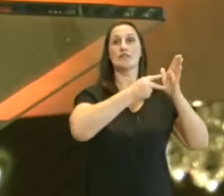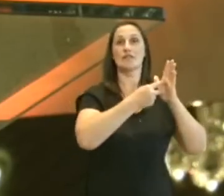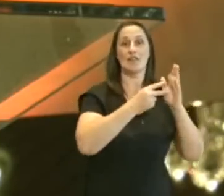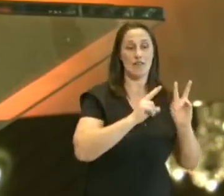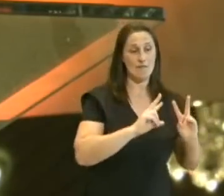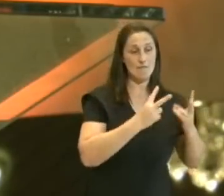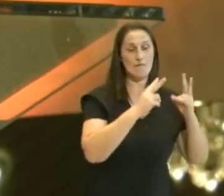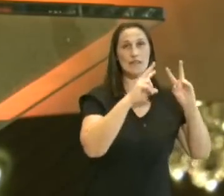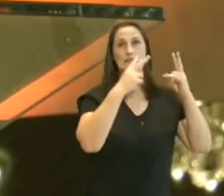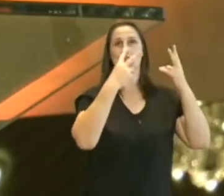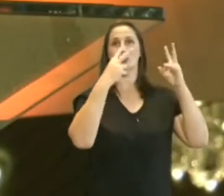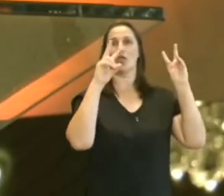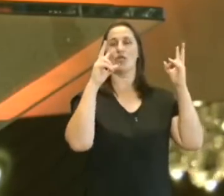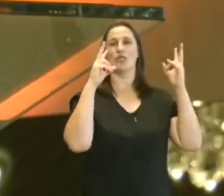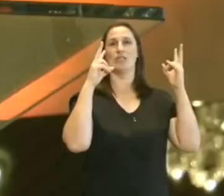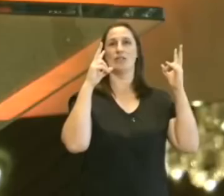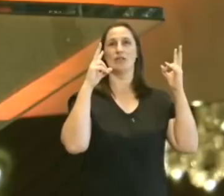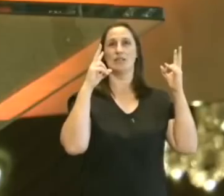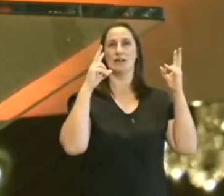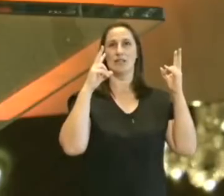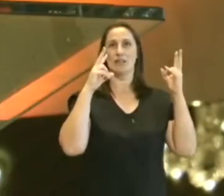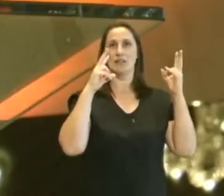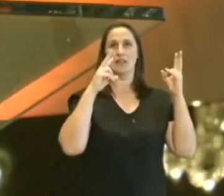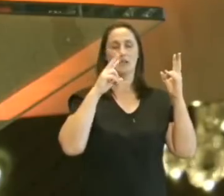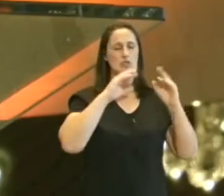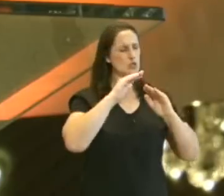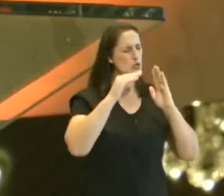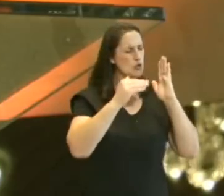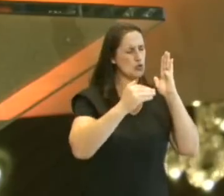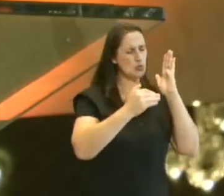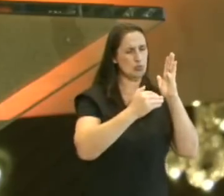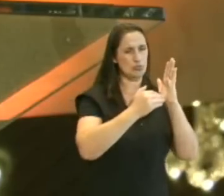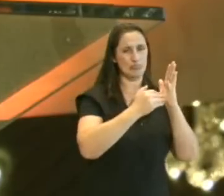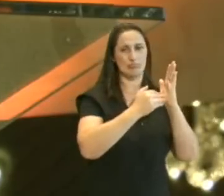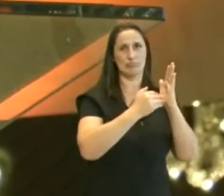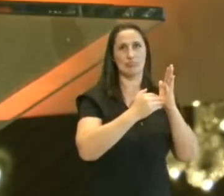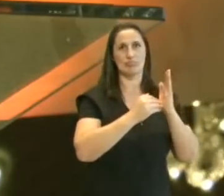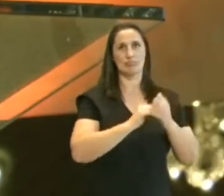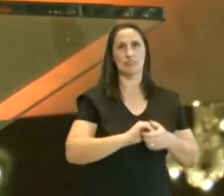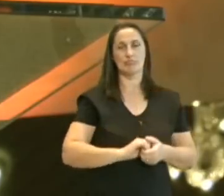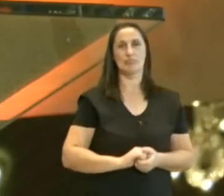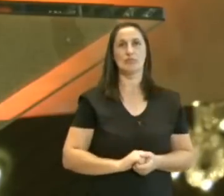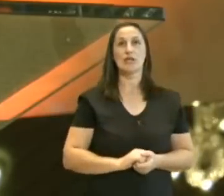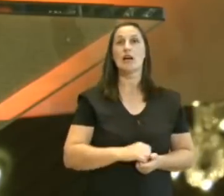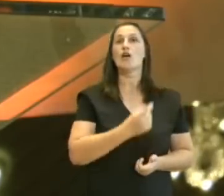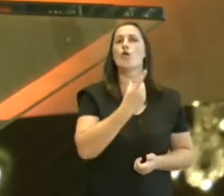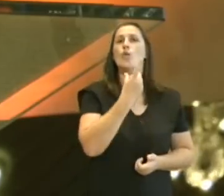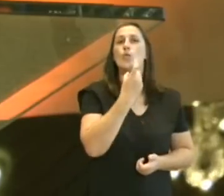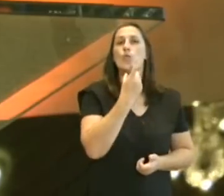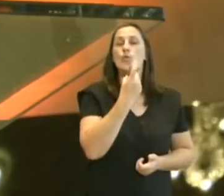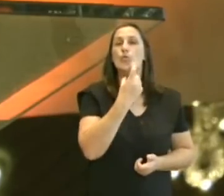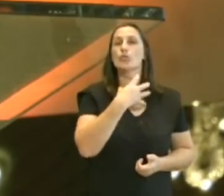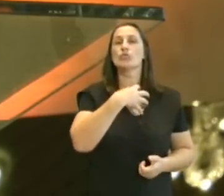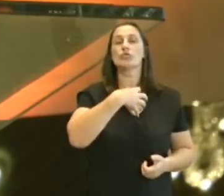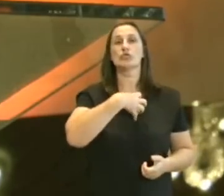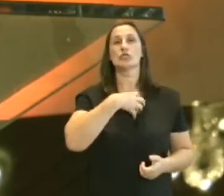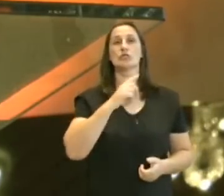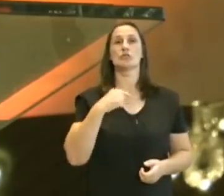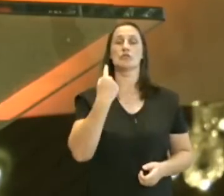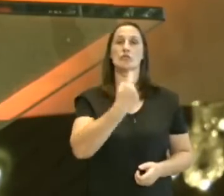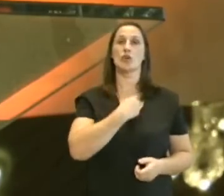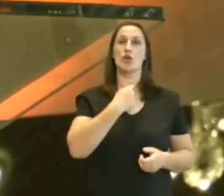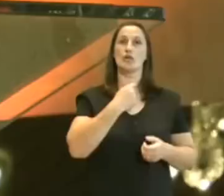os principados e potestades. E a única maneira de nós